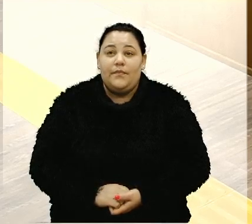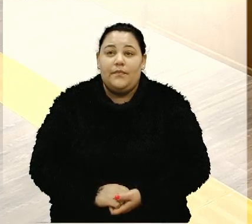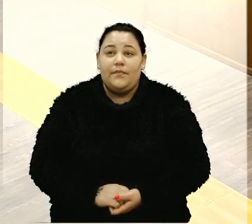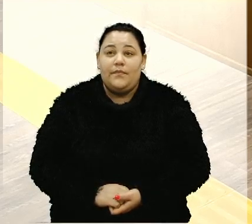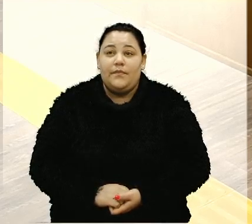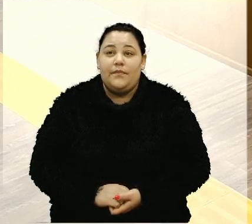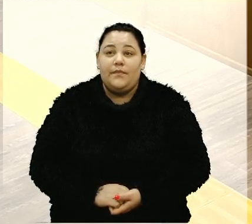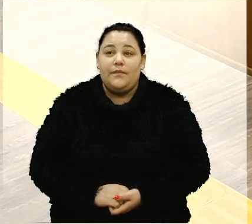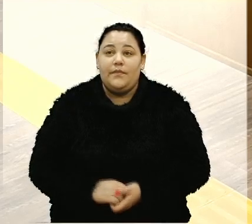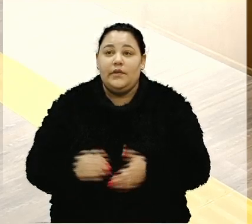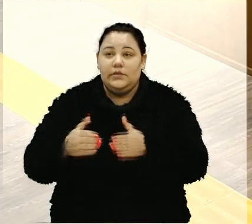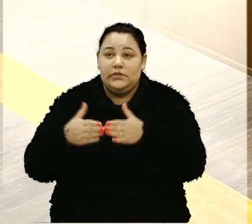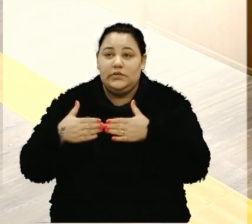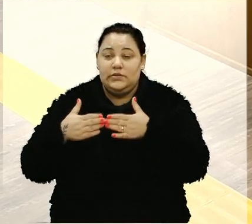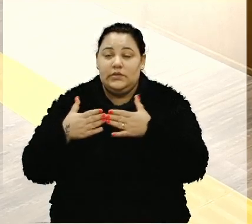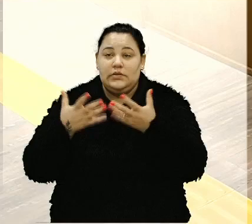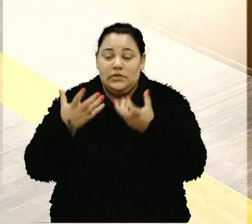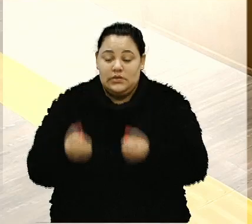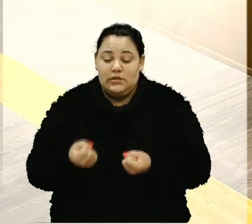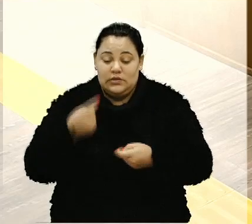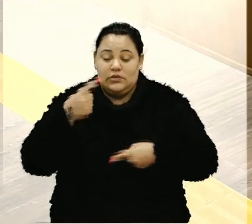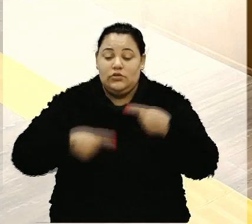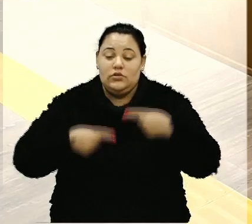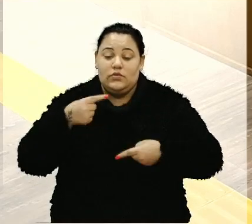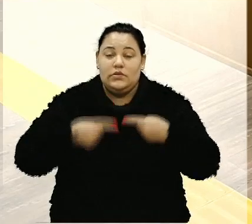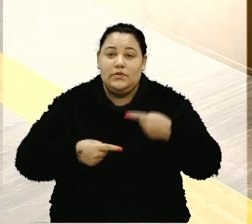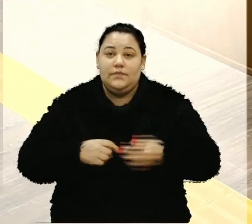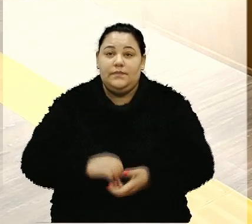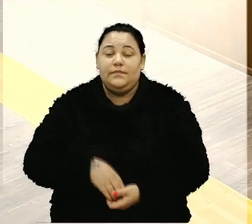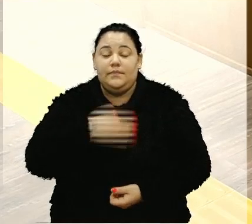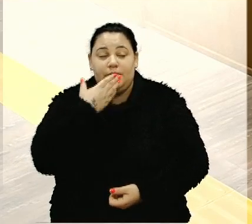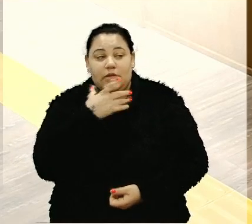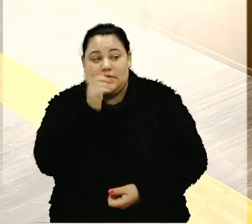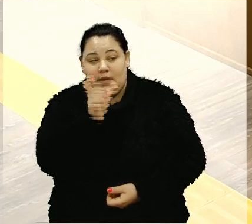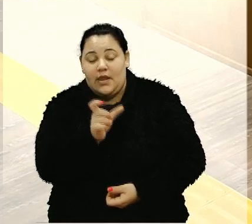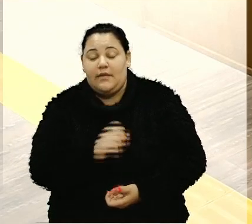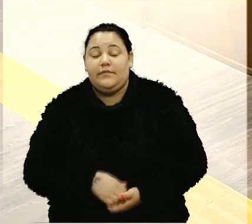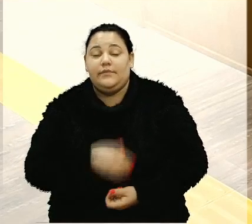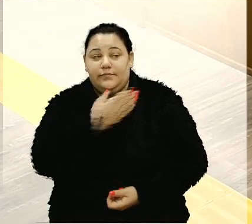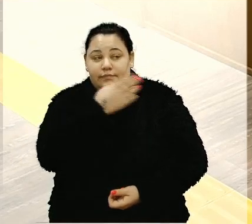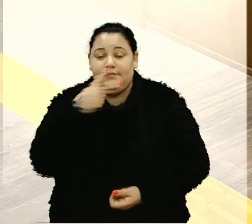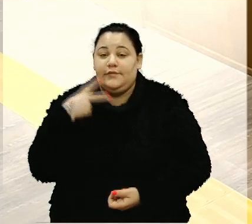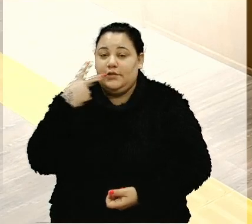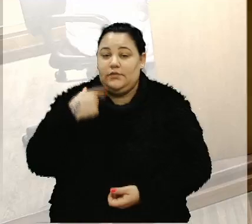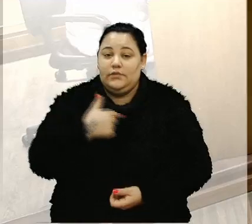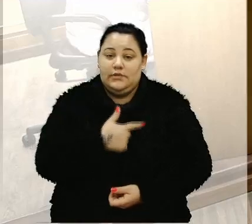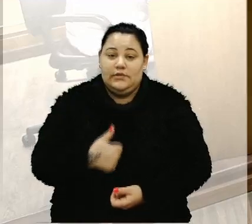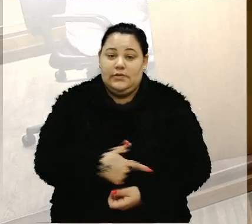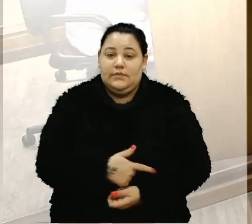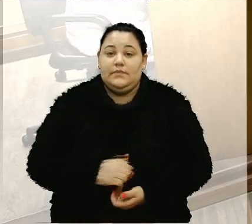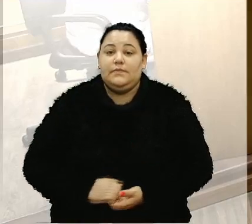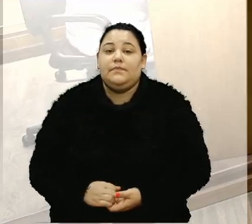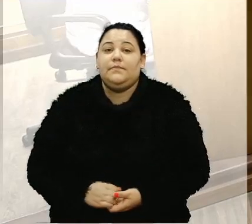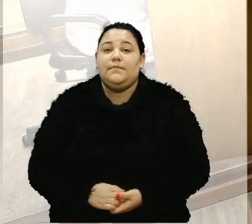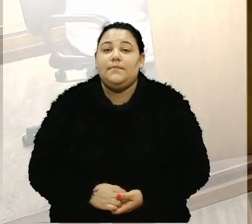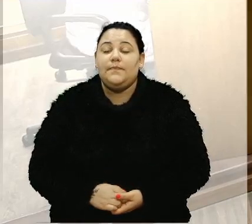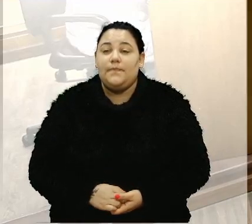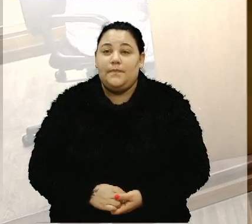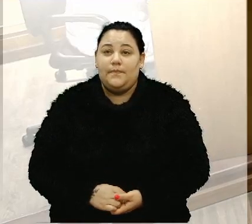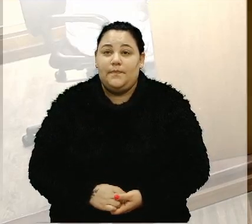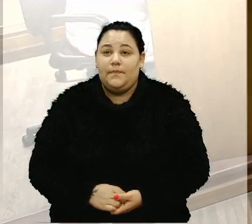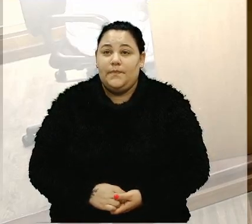Dispensa concedida. Então, em discussão. Peço a palavra, senhor. Com a palavra, vereador professor Zanquim.